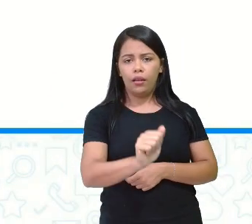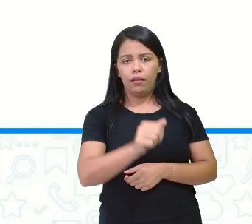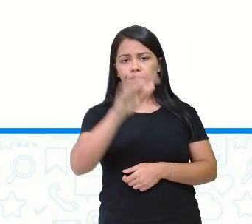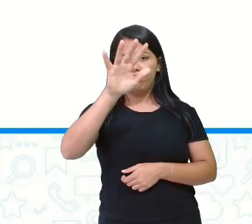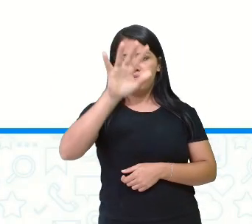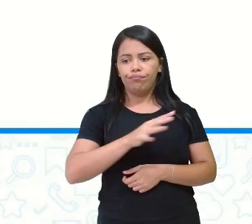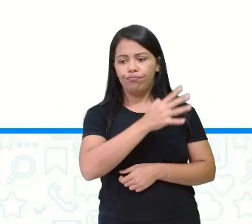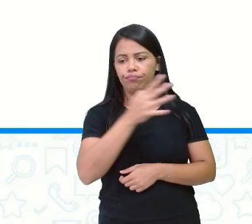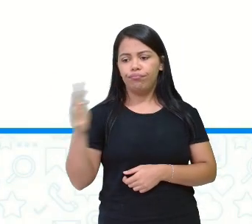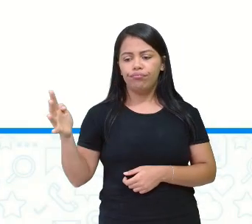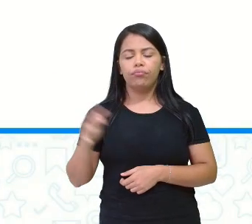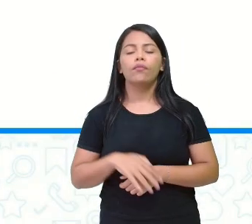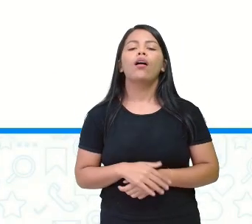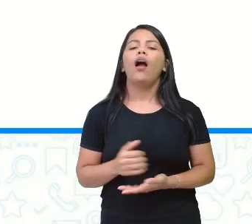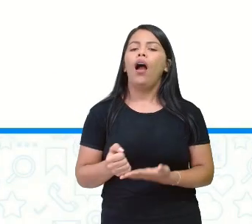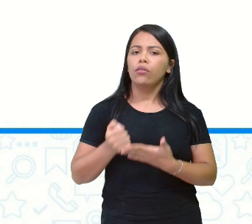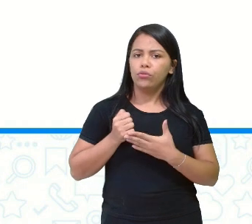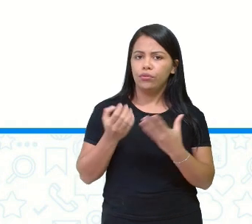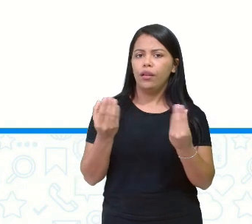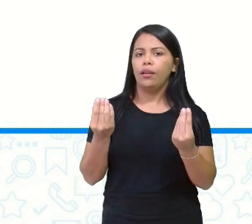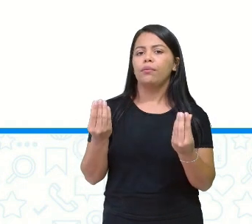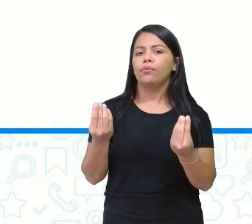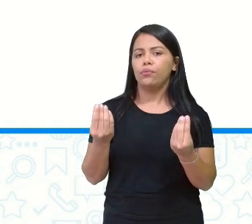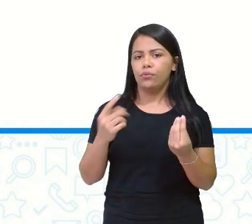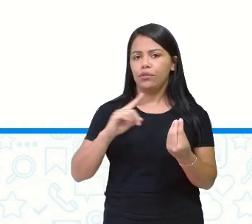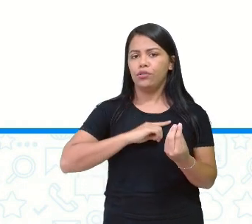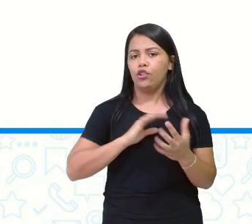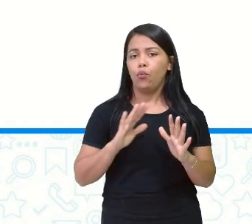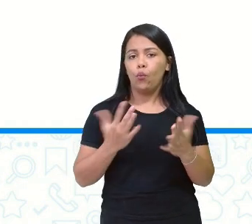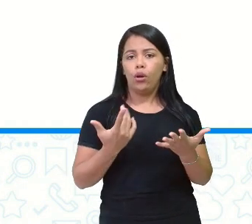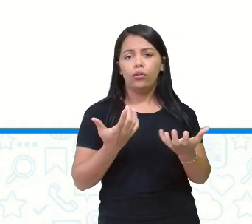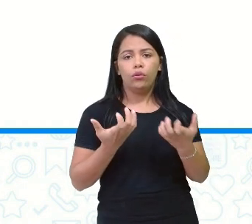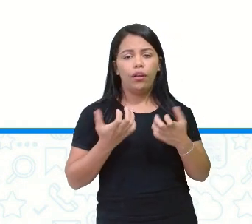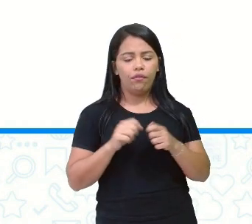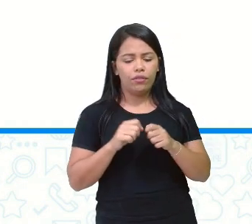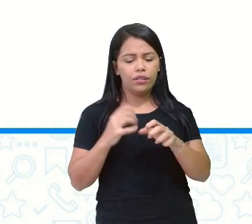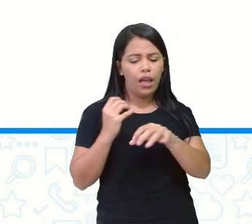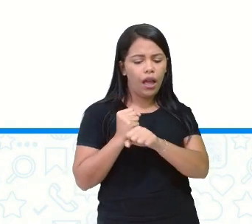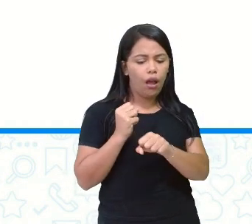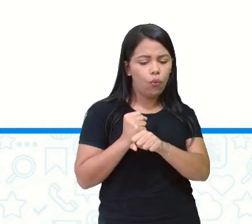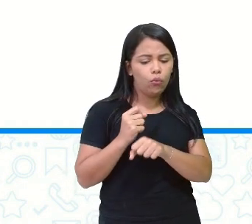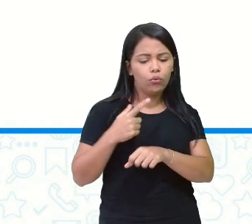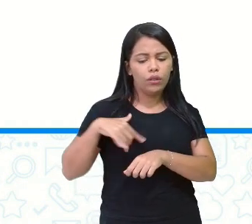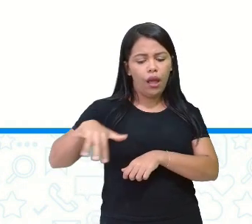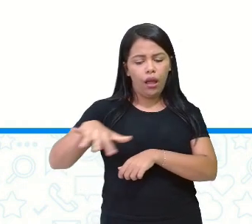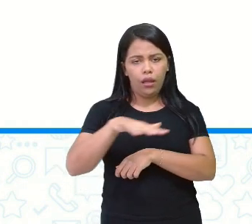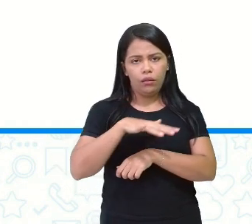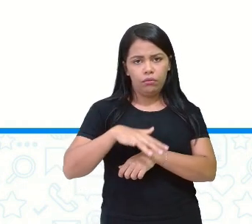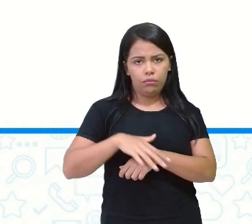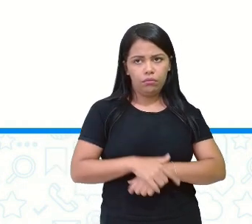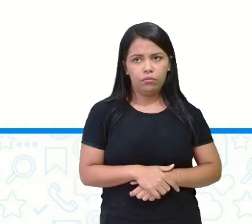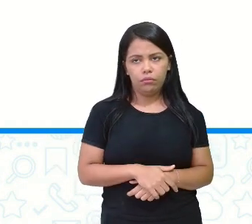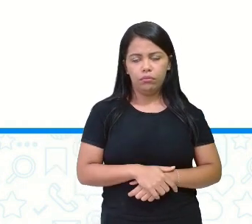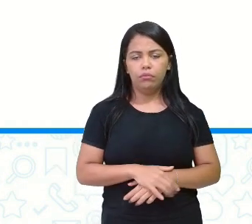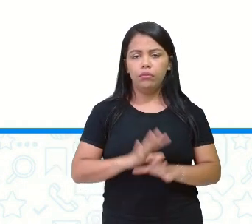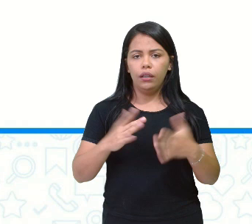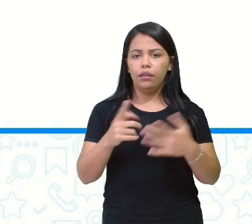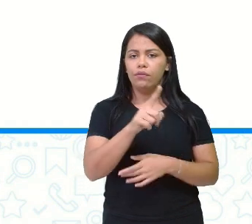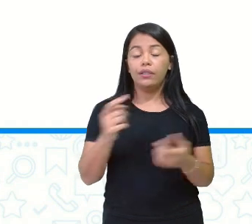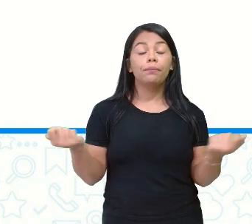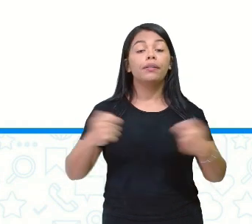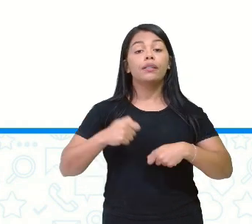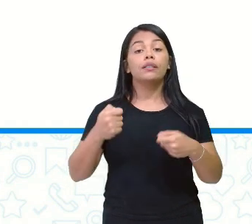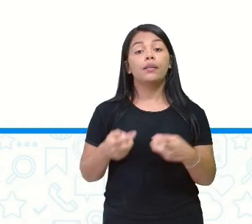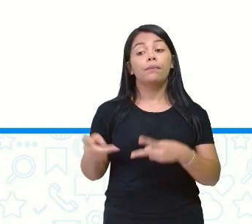quadriculada, que ajuda bastante a gente quando a gente quer calcular a área. considerando cada quadradinho